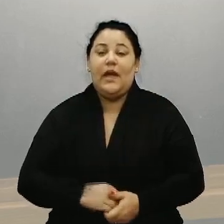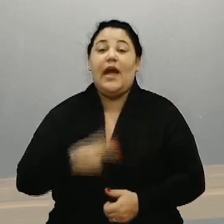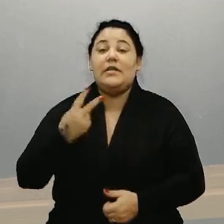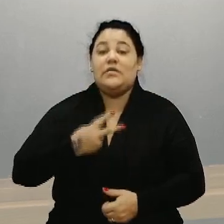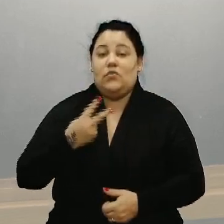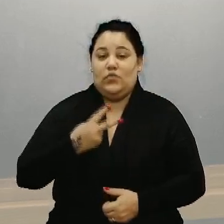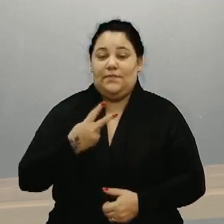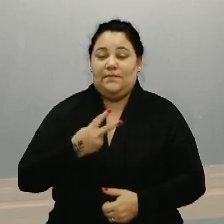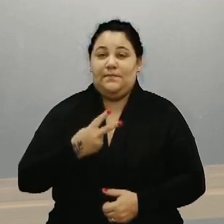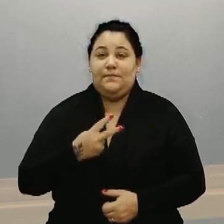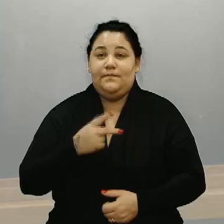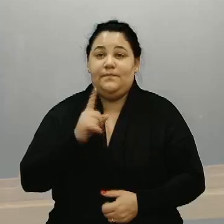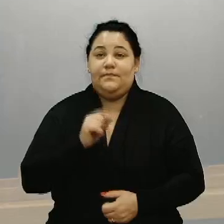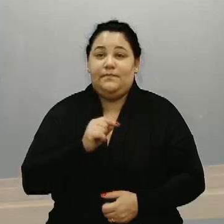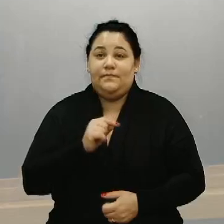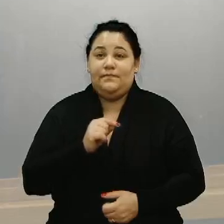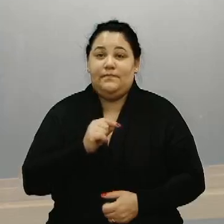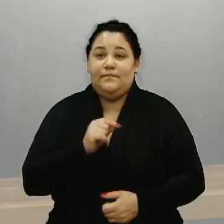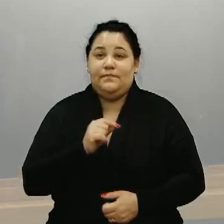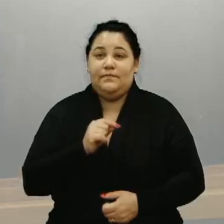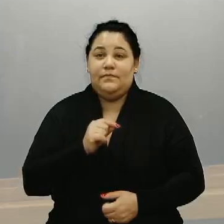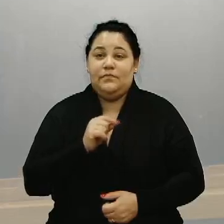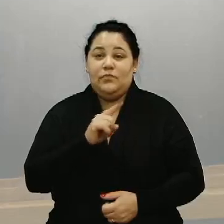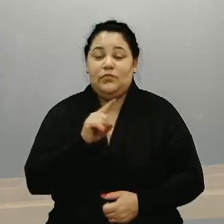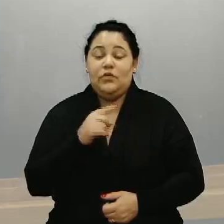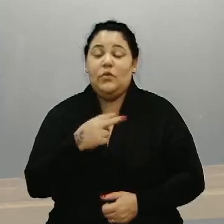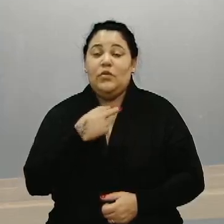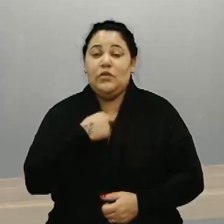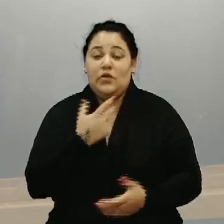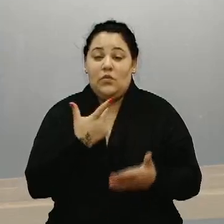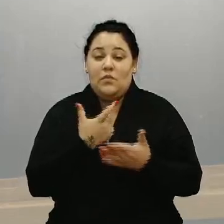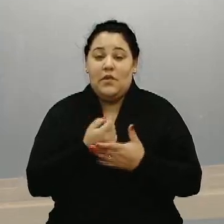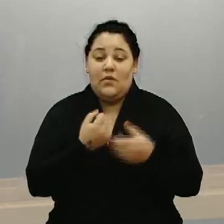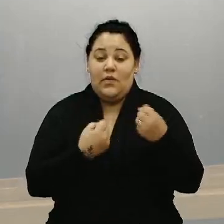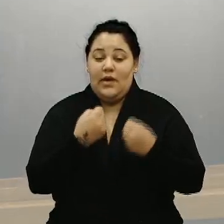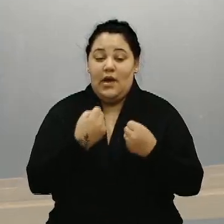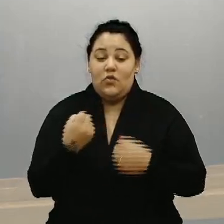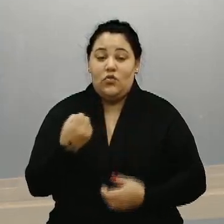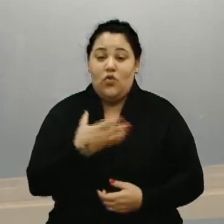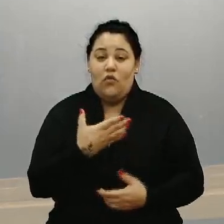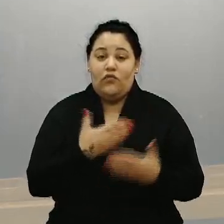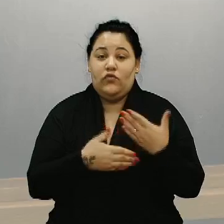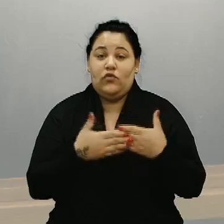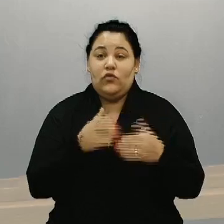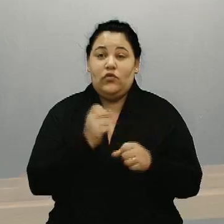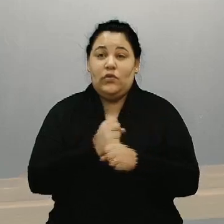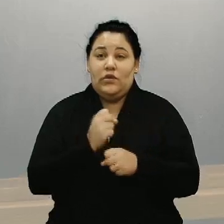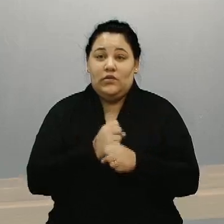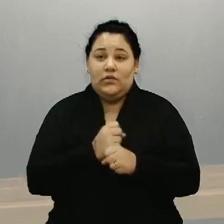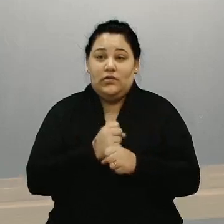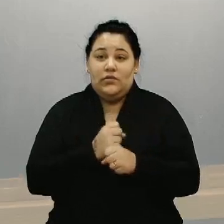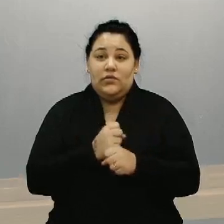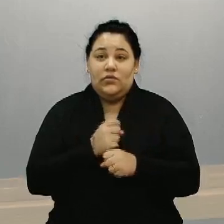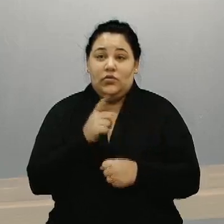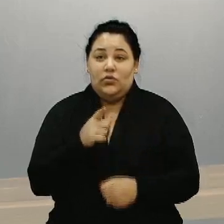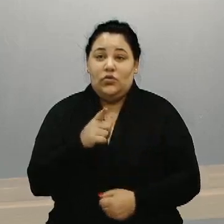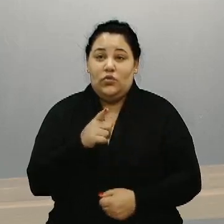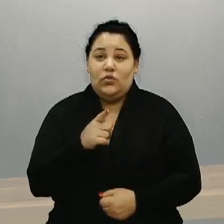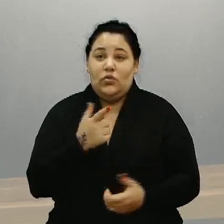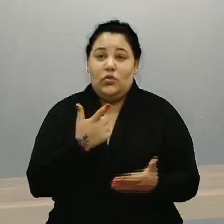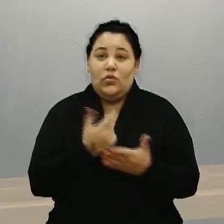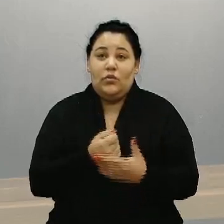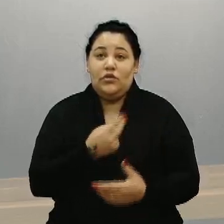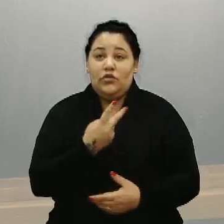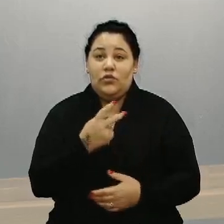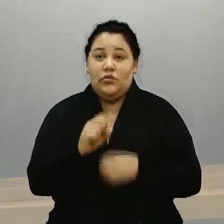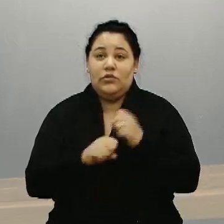segunda é que, em vez de tu poder comprar um carro novo todo ano, tu vai ter que comprar de 2 em 2